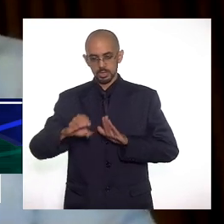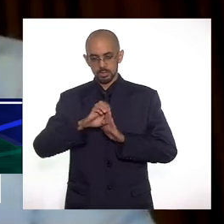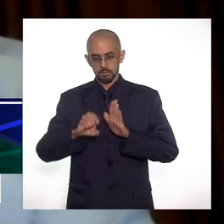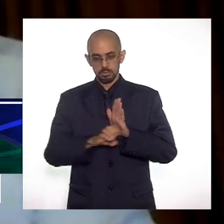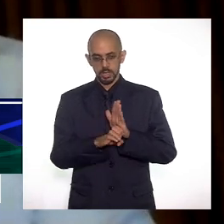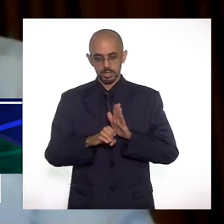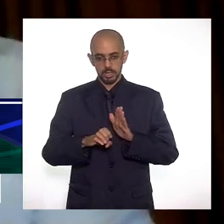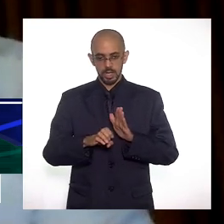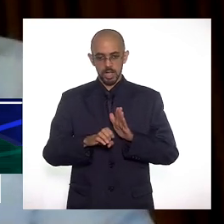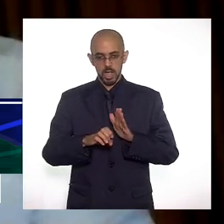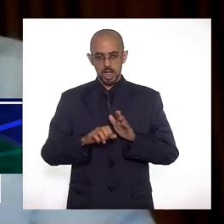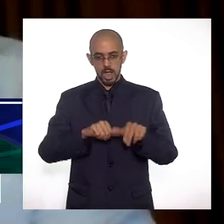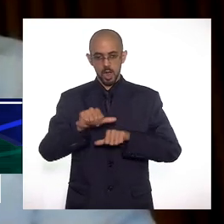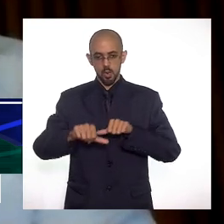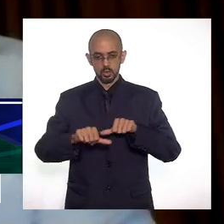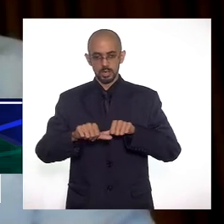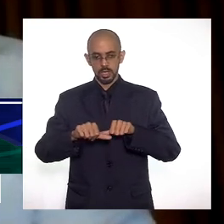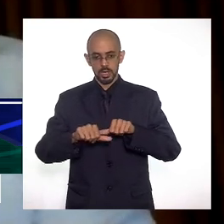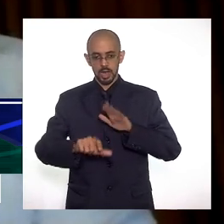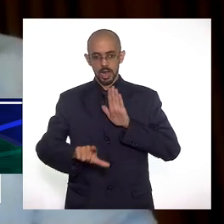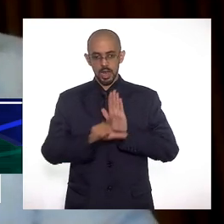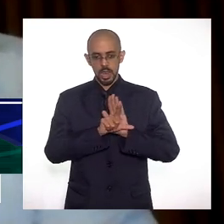lei...